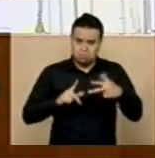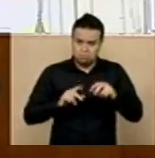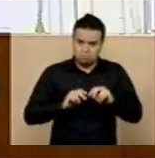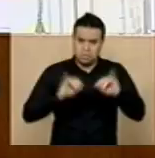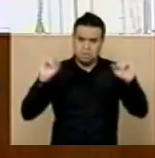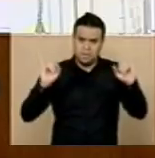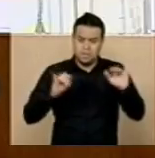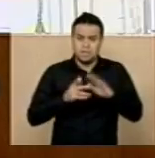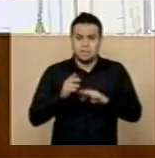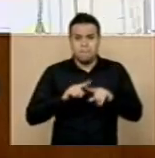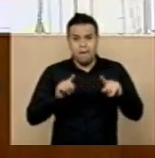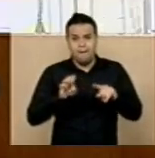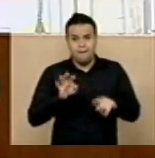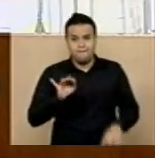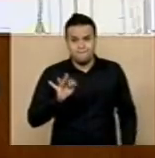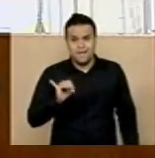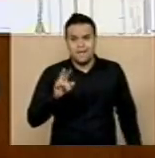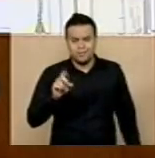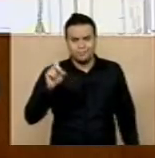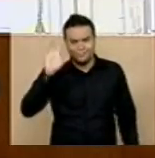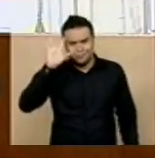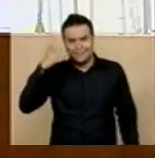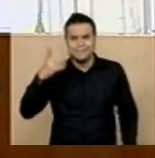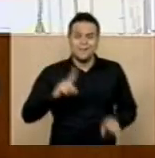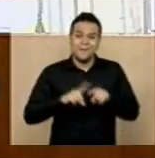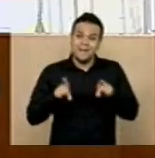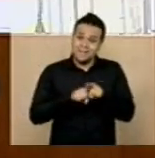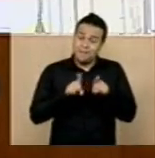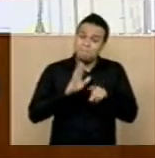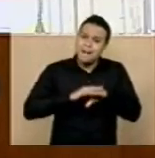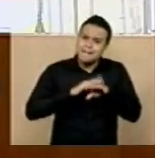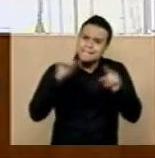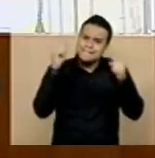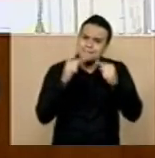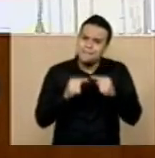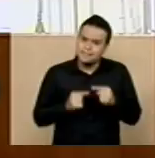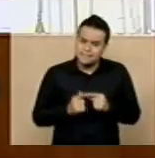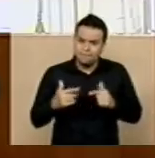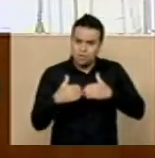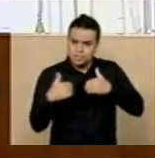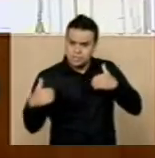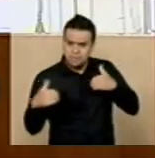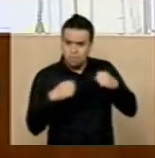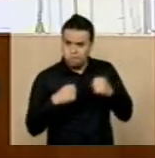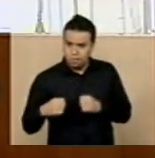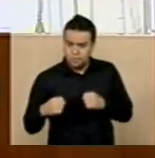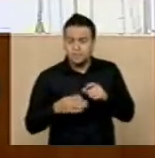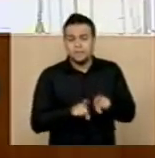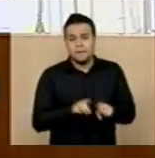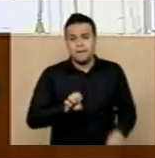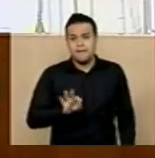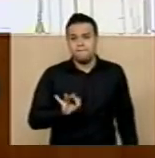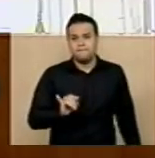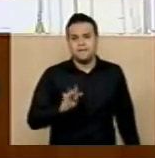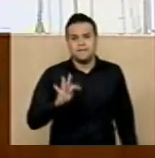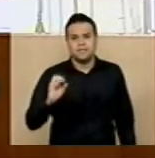efeitos, a eficácia de sua decisão, como, no caso específico, o princípio da separação de poderes e os efeitos das normas